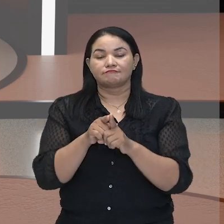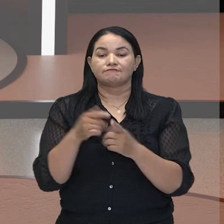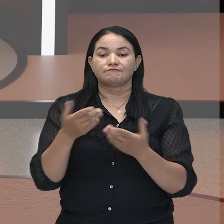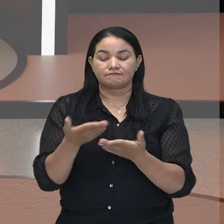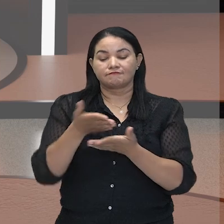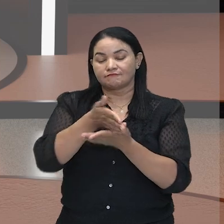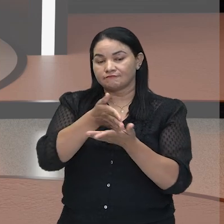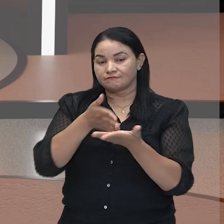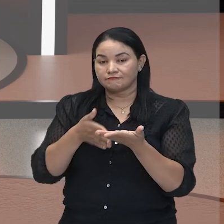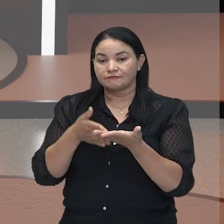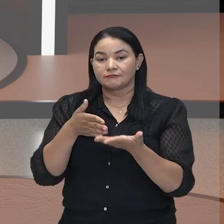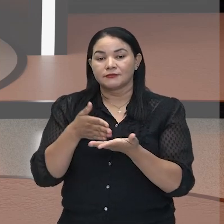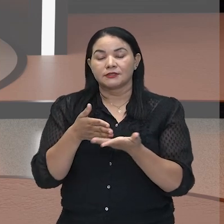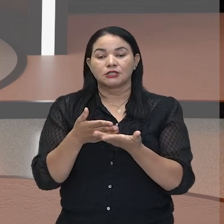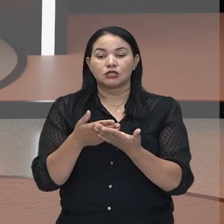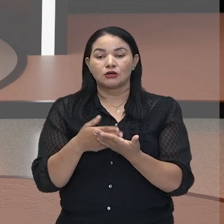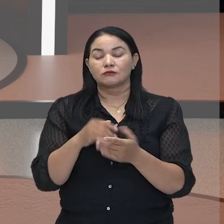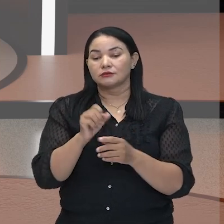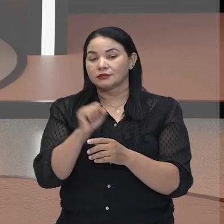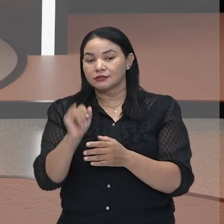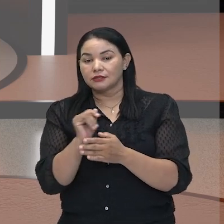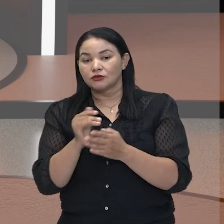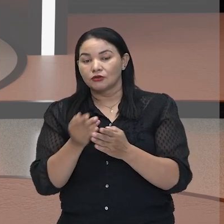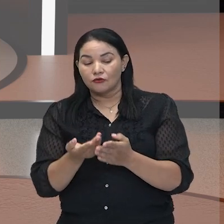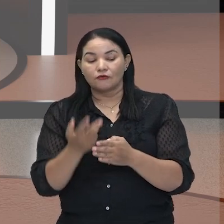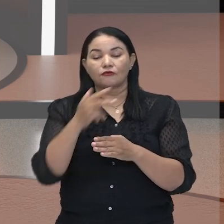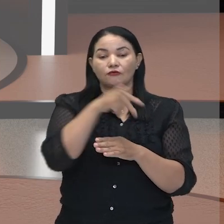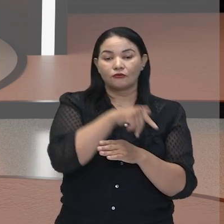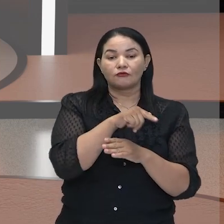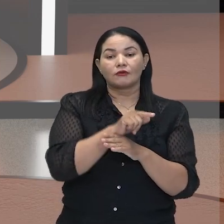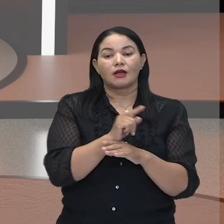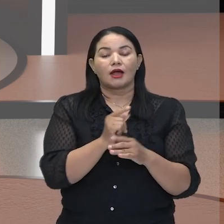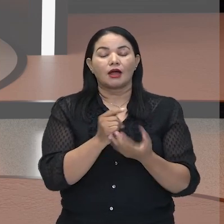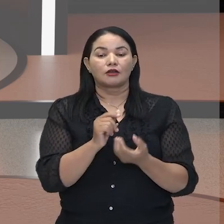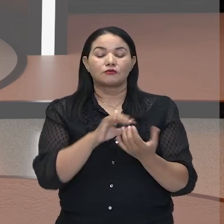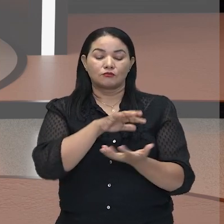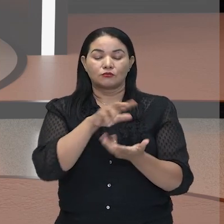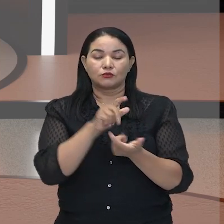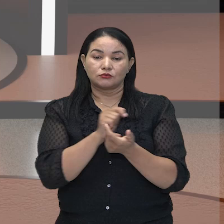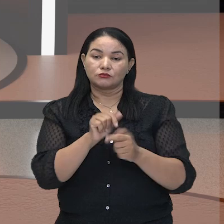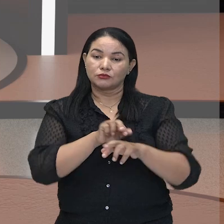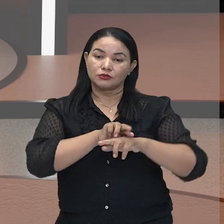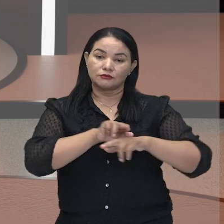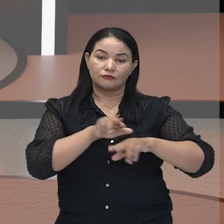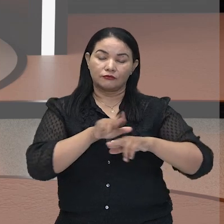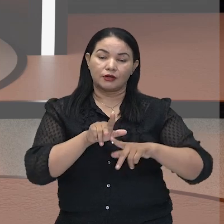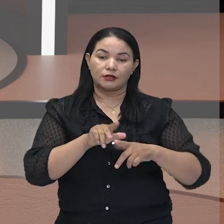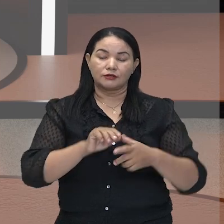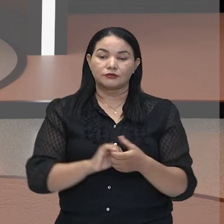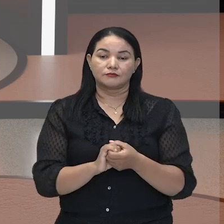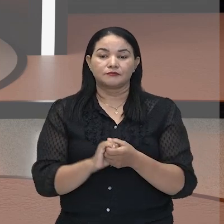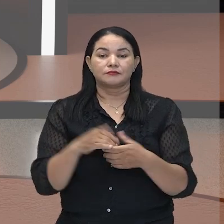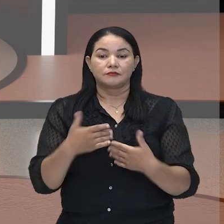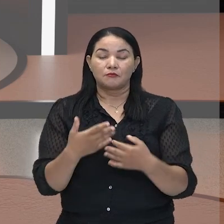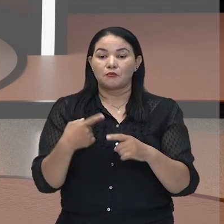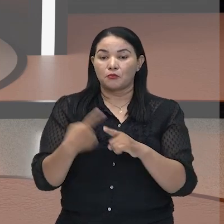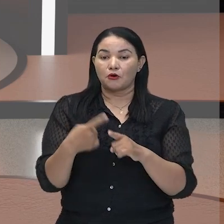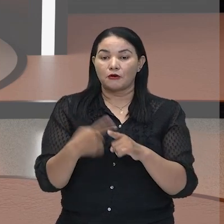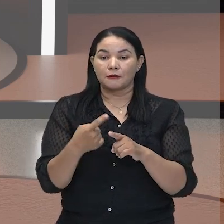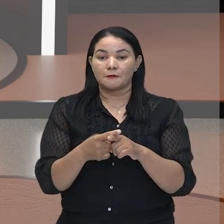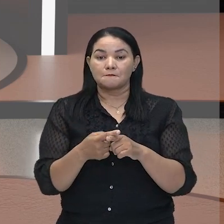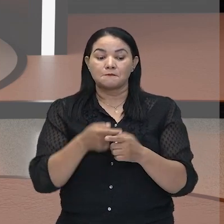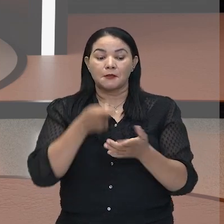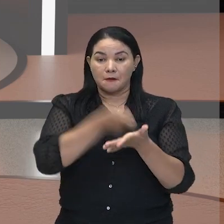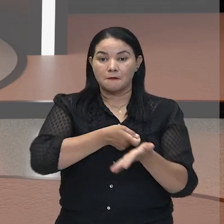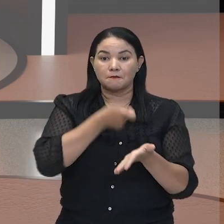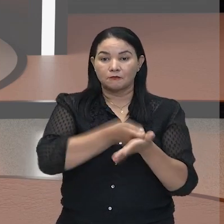tênue, né? Ao ultrapassar aquela linha, você estava entrando em um mundo completamente diferente, porque o modelo ali